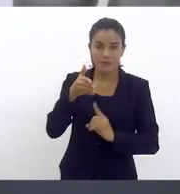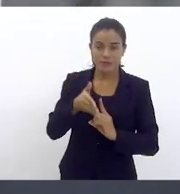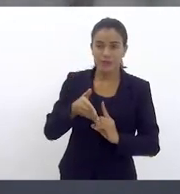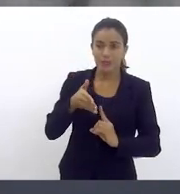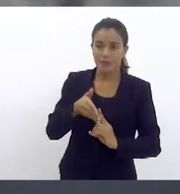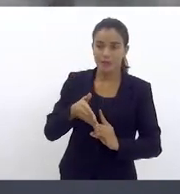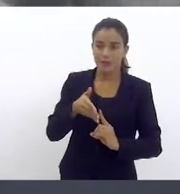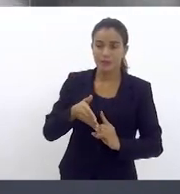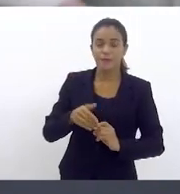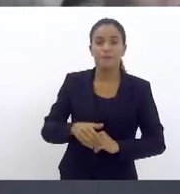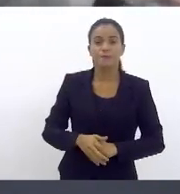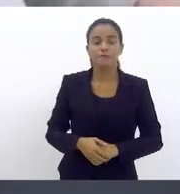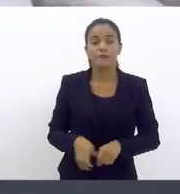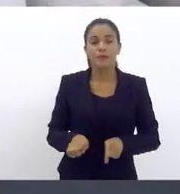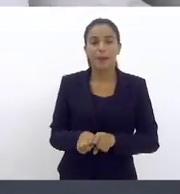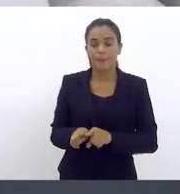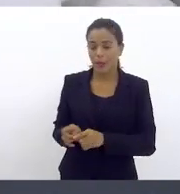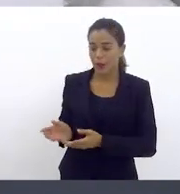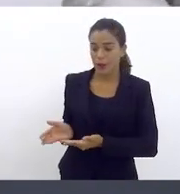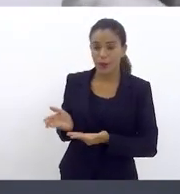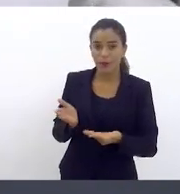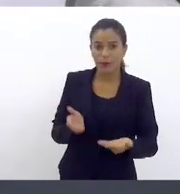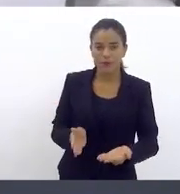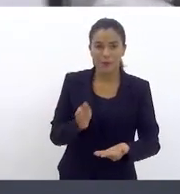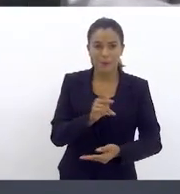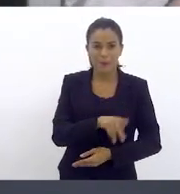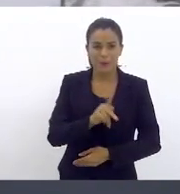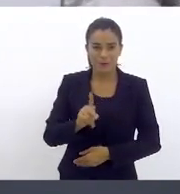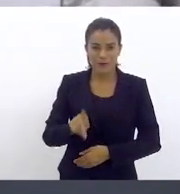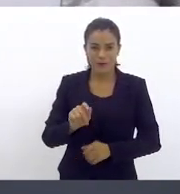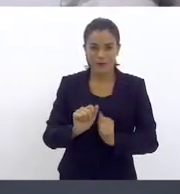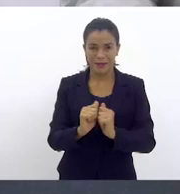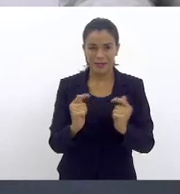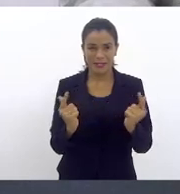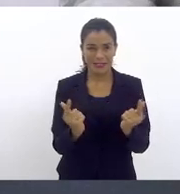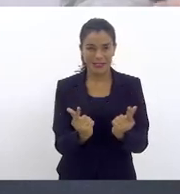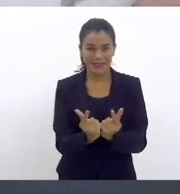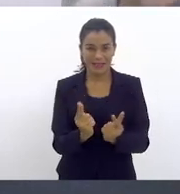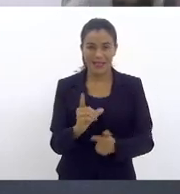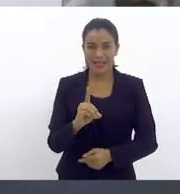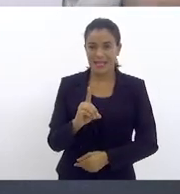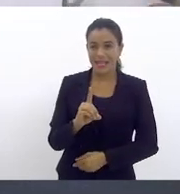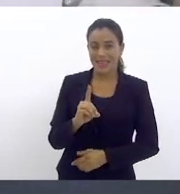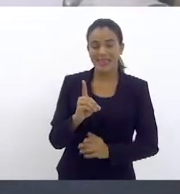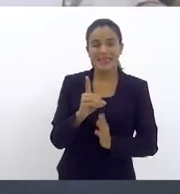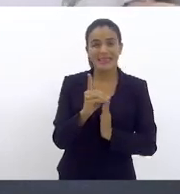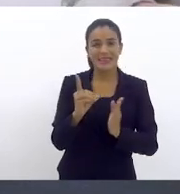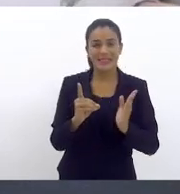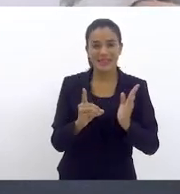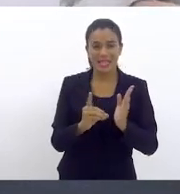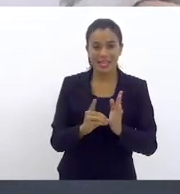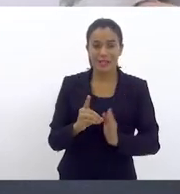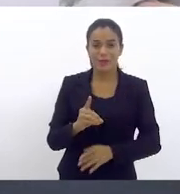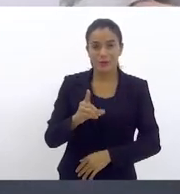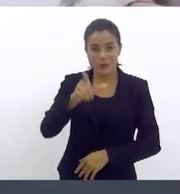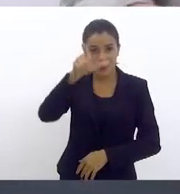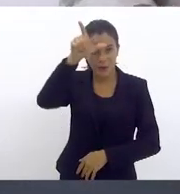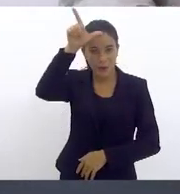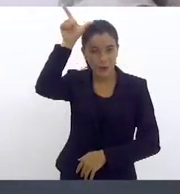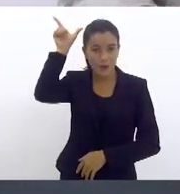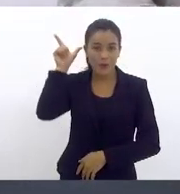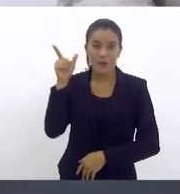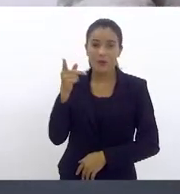gostaríamos de convidar o deputado nosso professor da Assembleia legislativo de cano Doutor Luiz Paulo